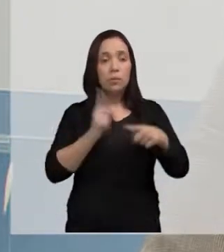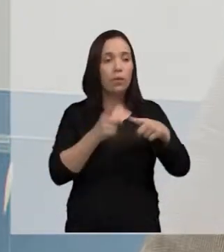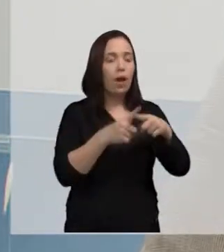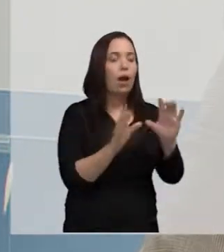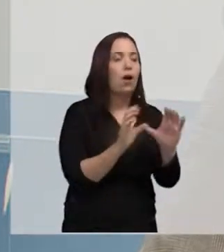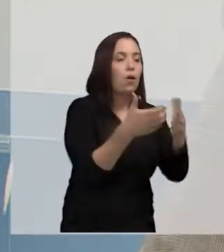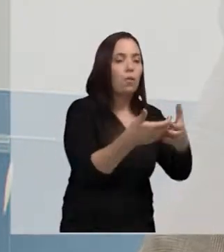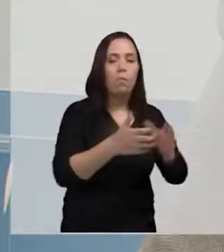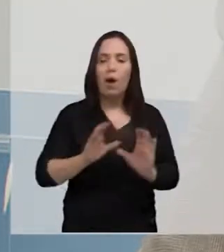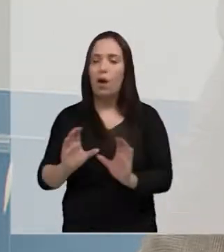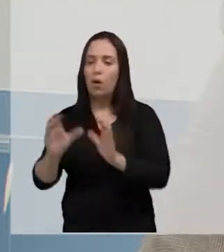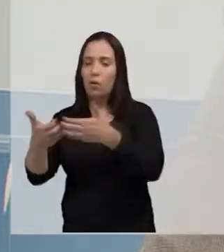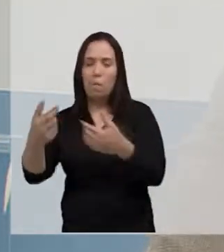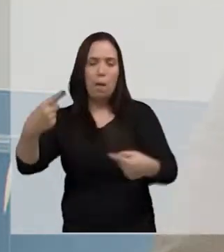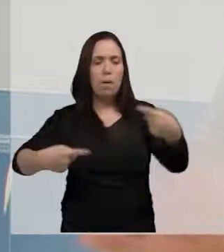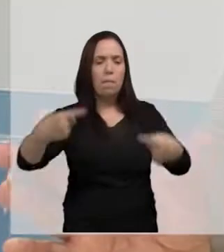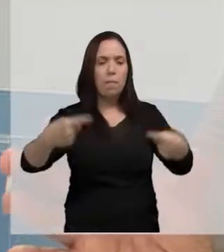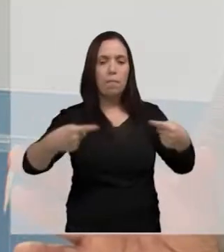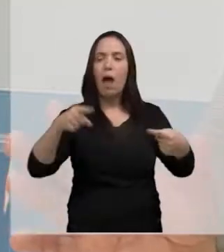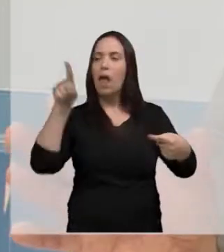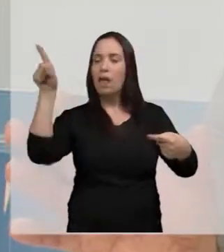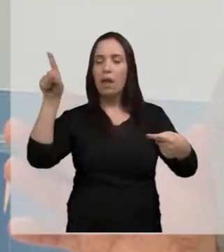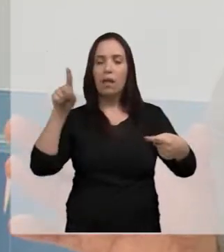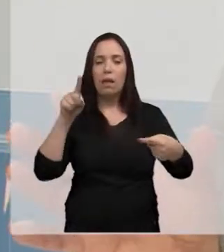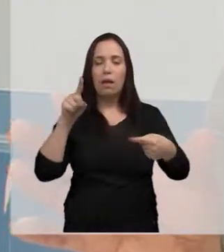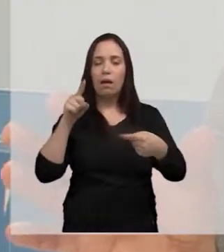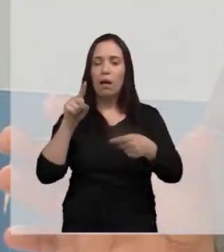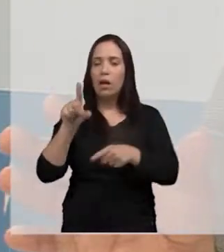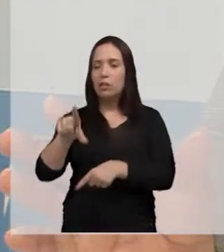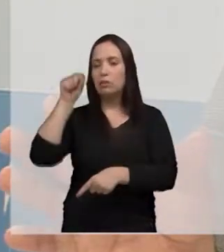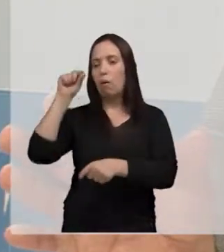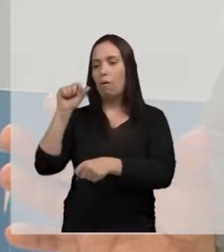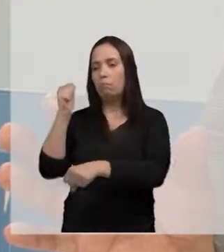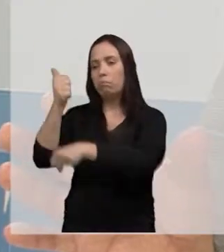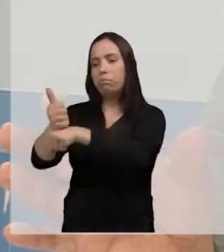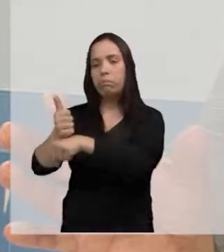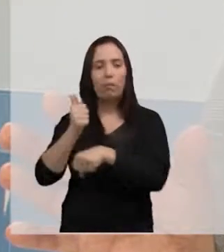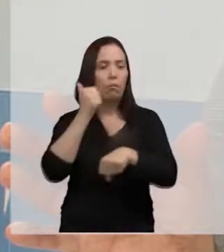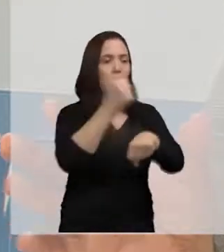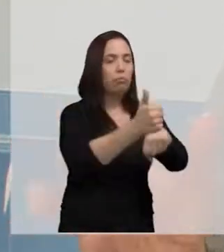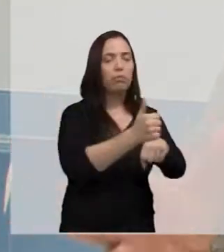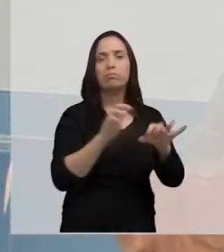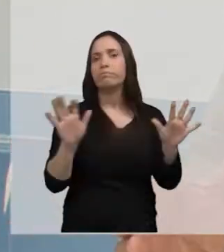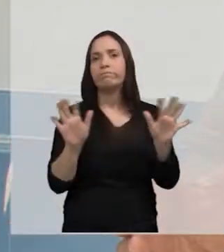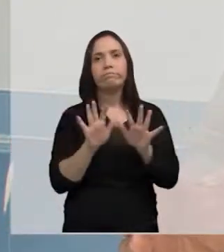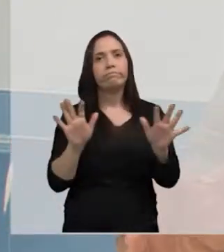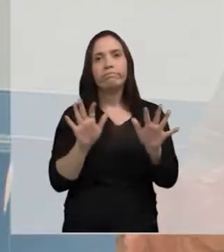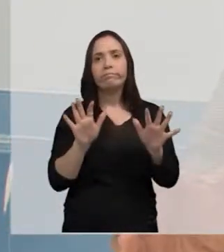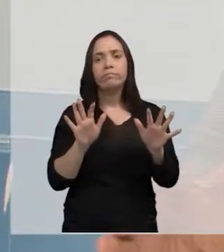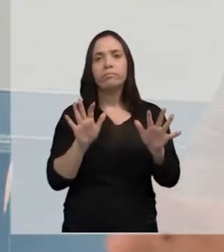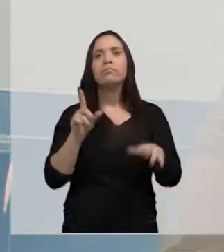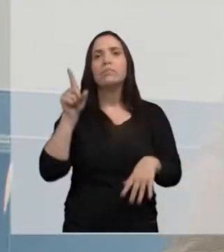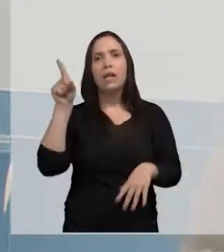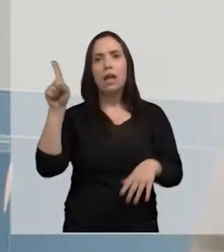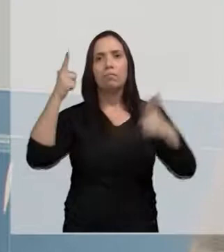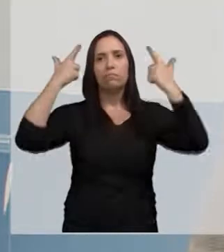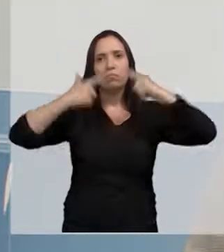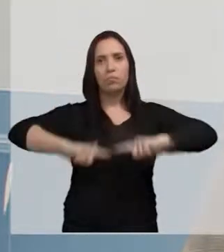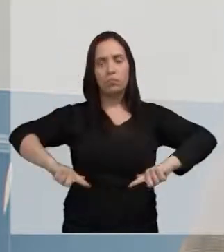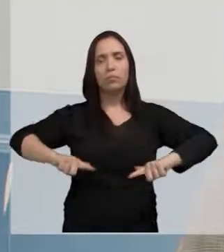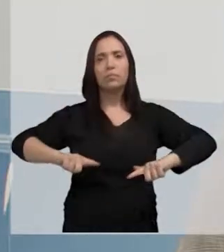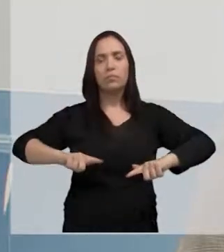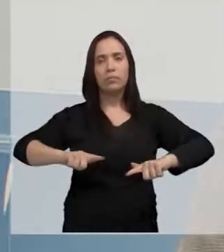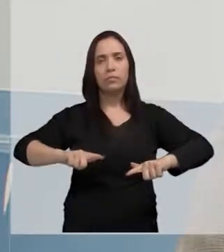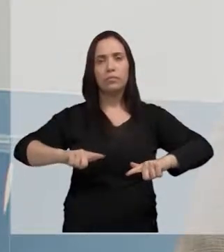polarizada não identificou nem no Bolsonaro e nem no Haddad qualidades que eram importantes para esse eleitor. E ele se fixou no